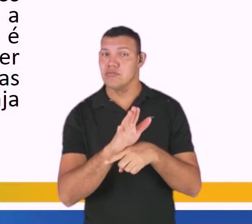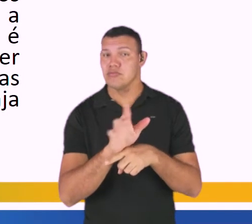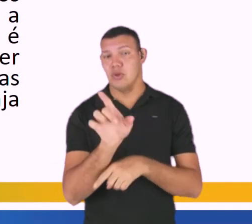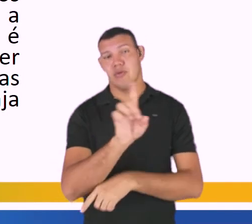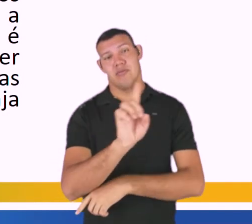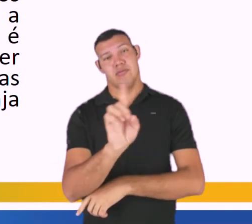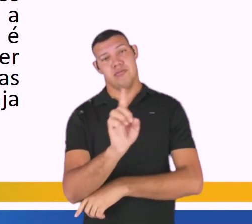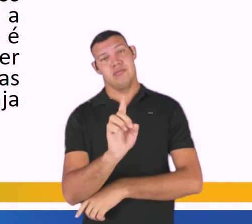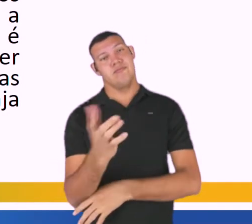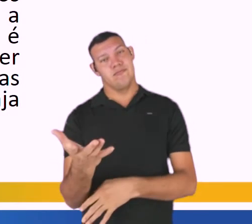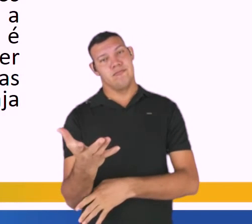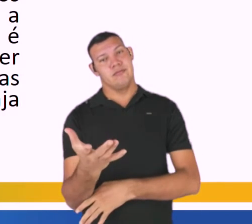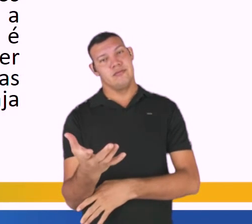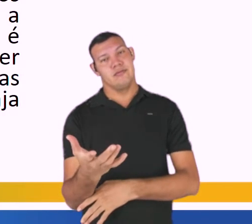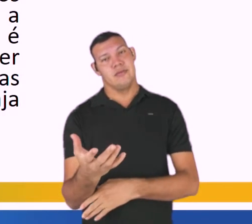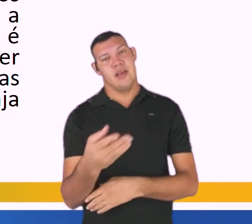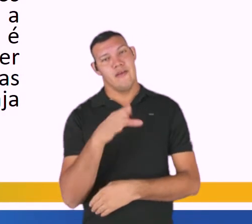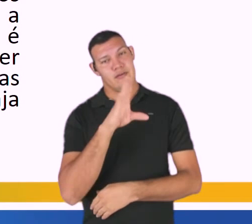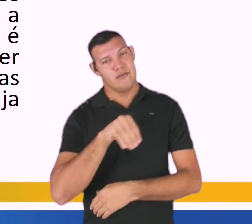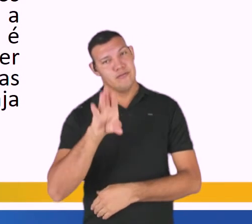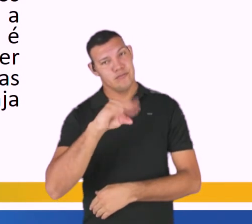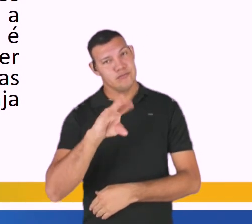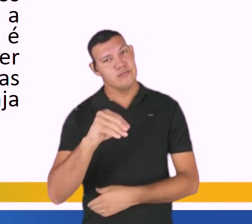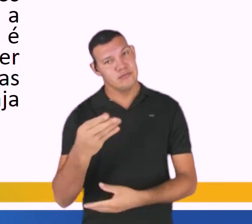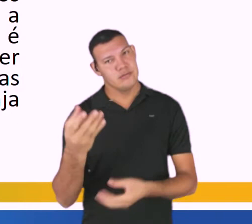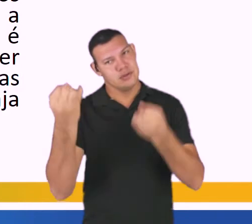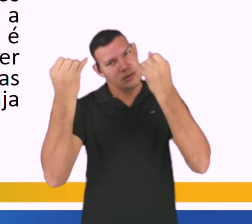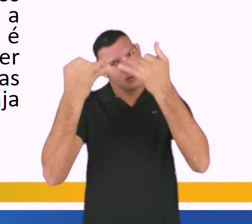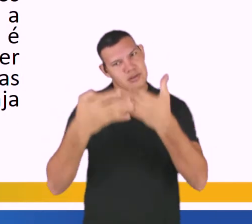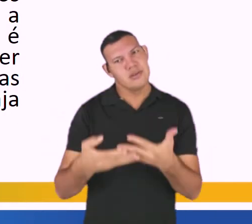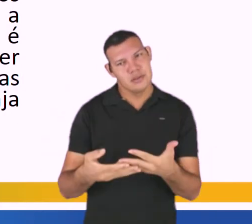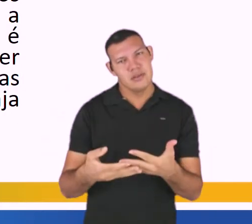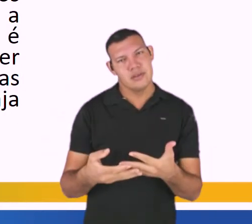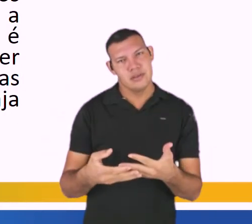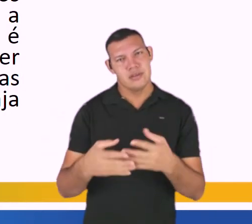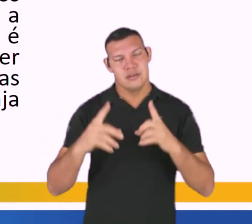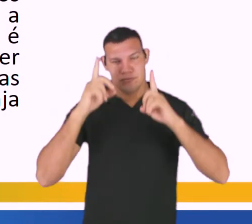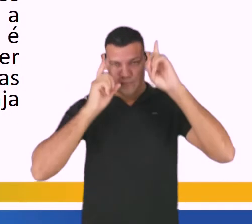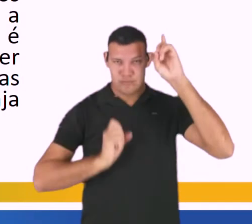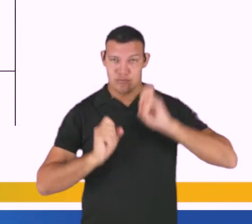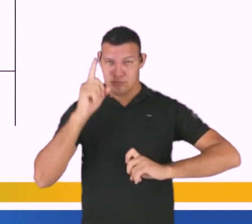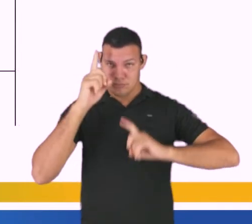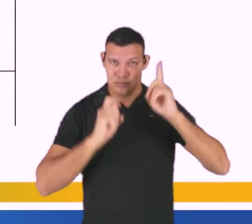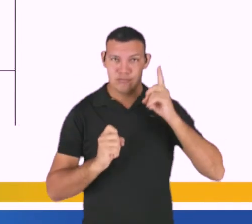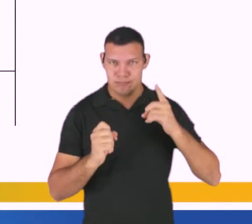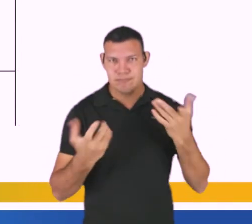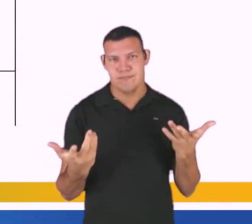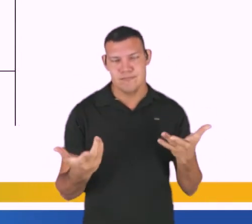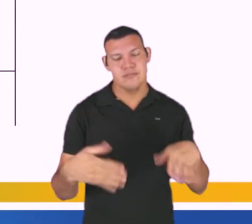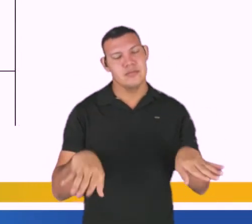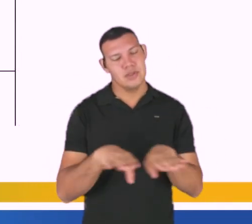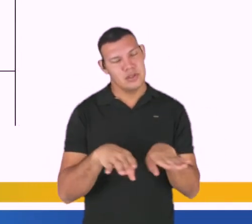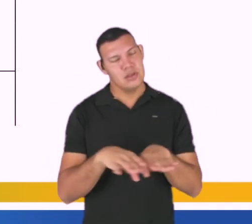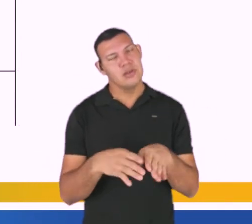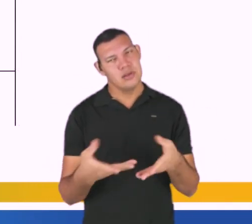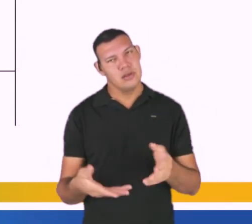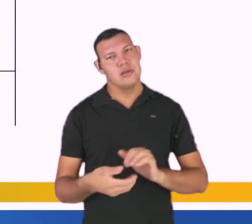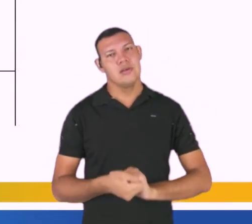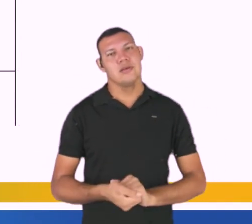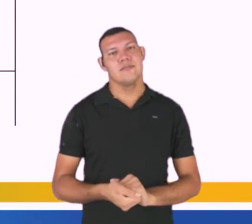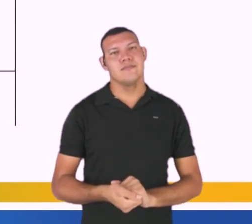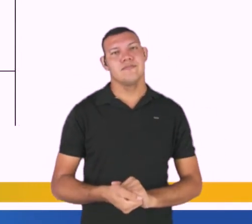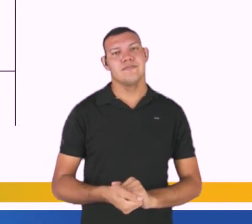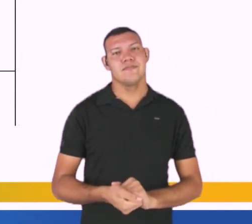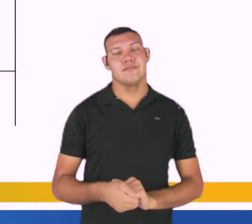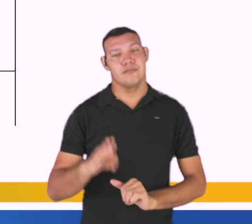humano está querendo expressar. Cuidado com isso. Lembra, o corpo fala, ok? Então, os